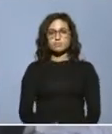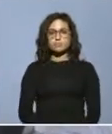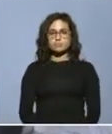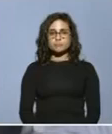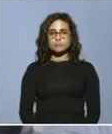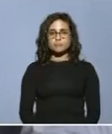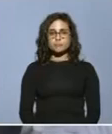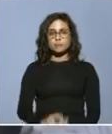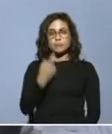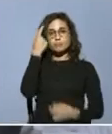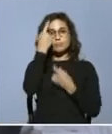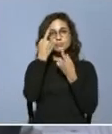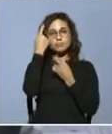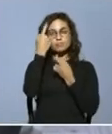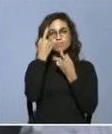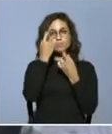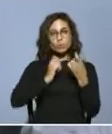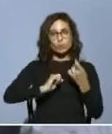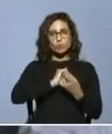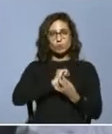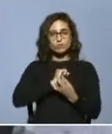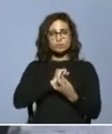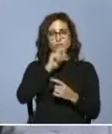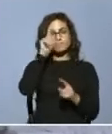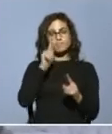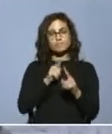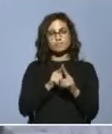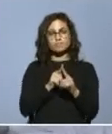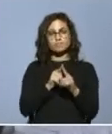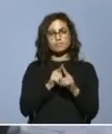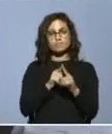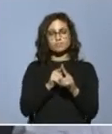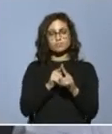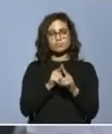o nosso pensamento vai certamente para